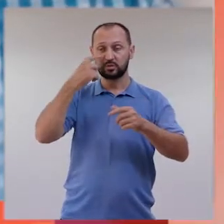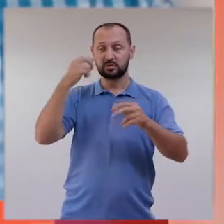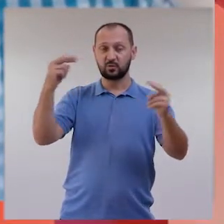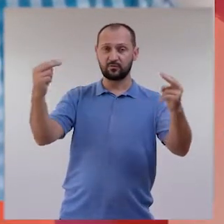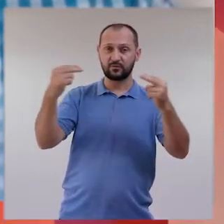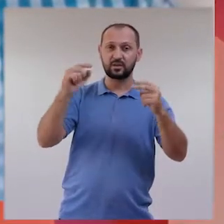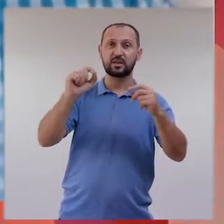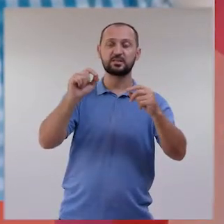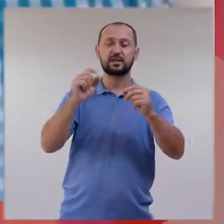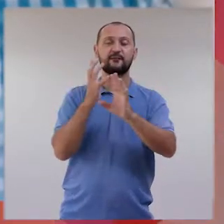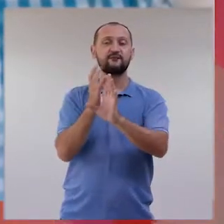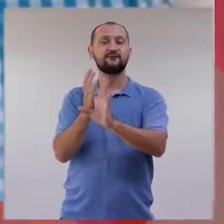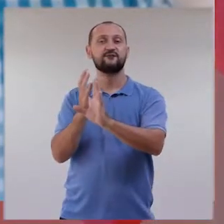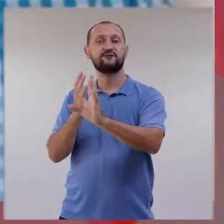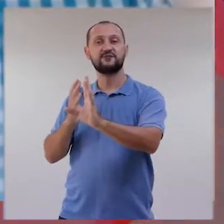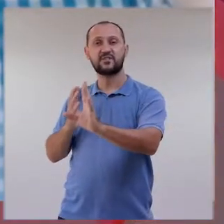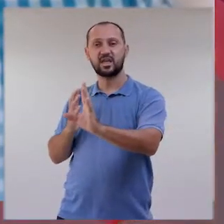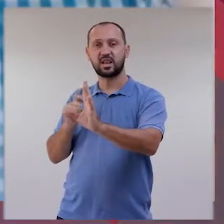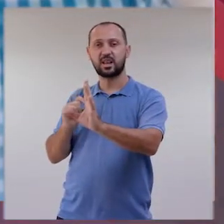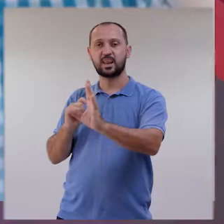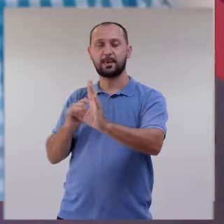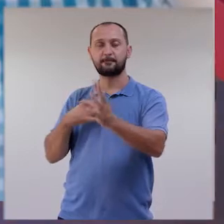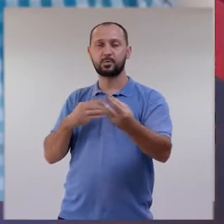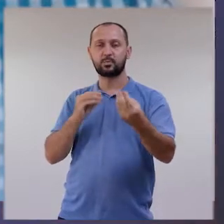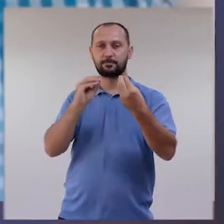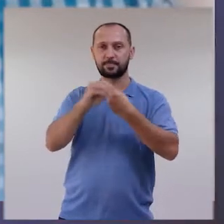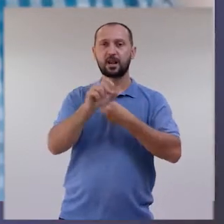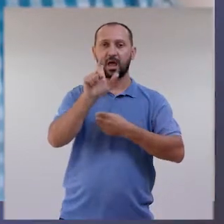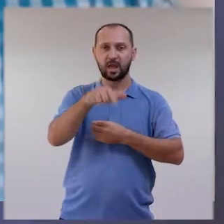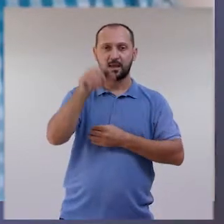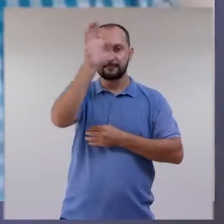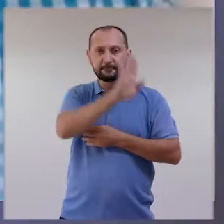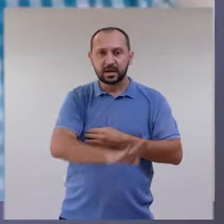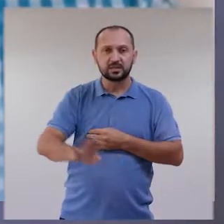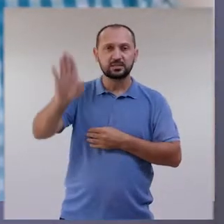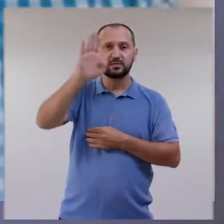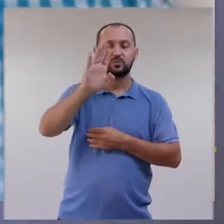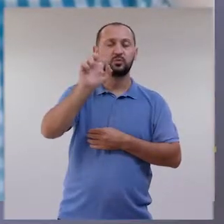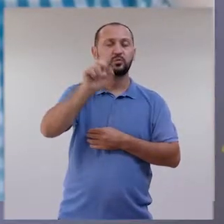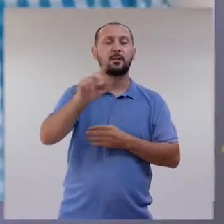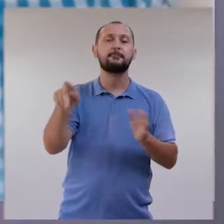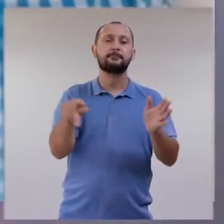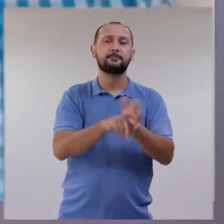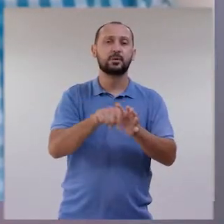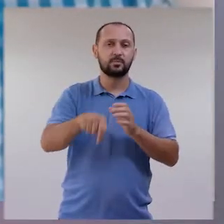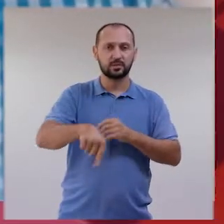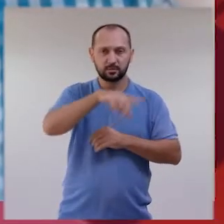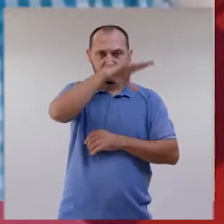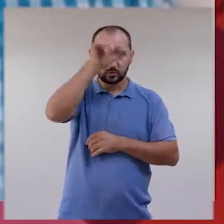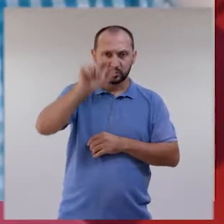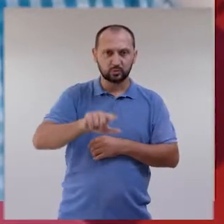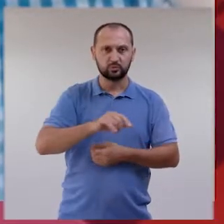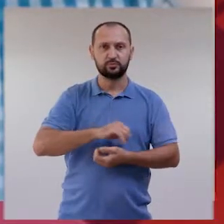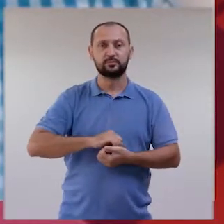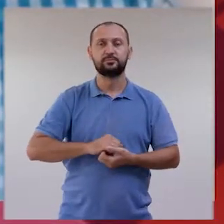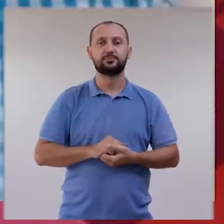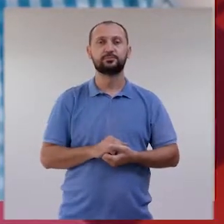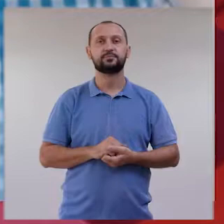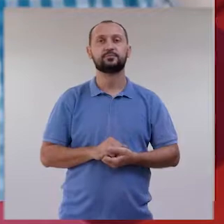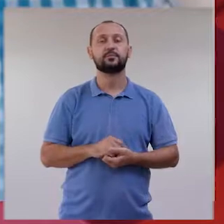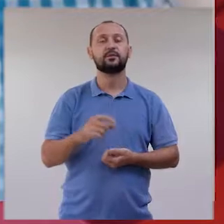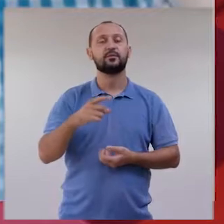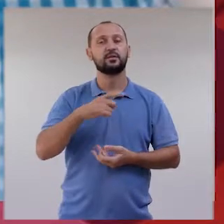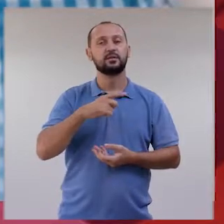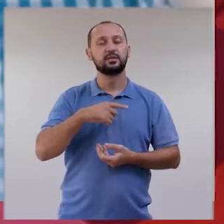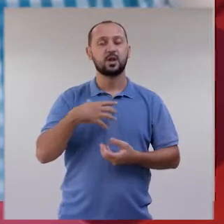nossos telespectadores, essa fila para o transplante de órgãos, ela é nacional. Né, não necessariamente que um doador de Mato Grosso do